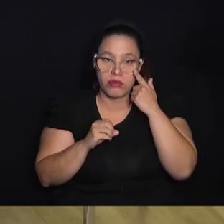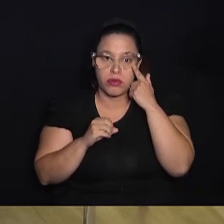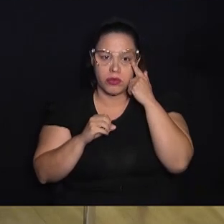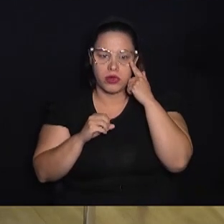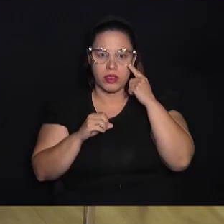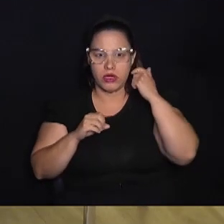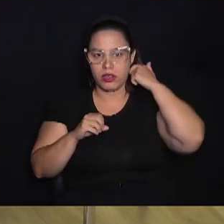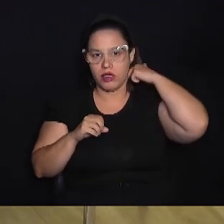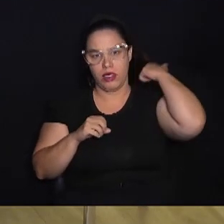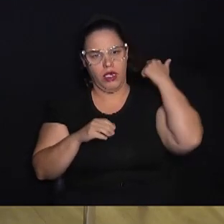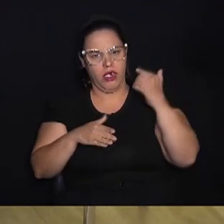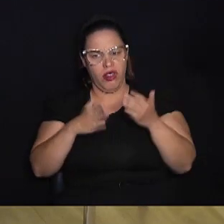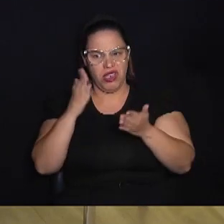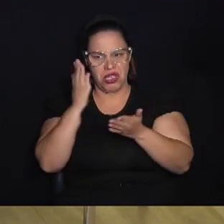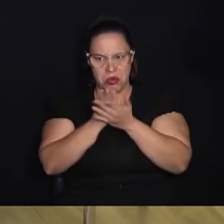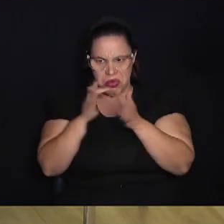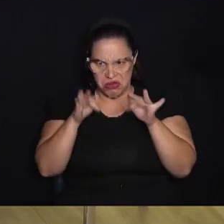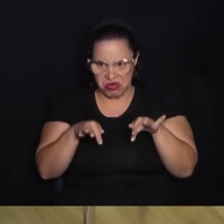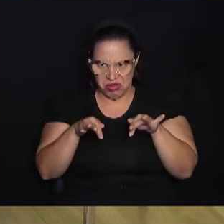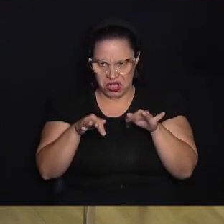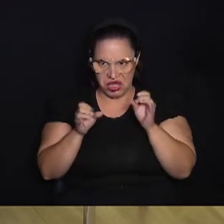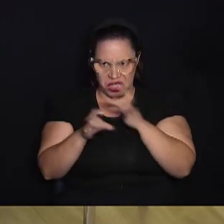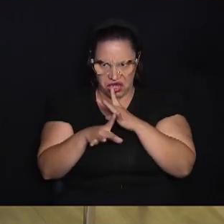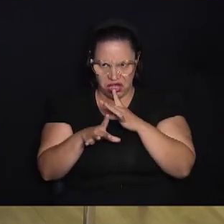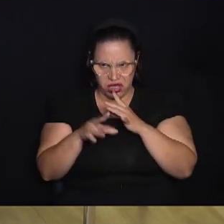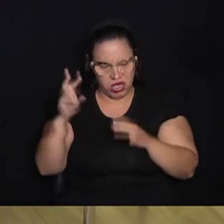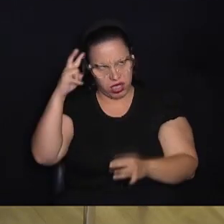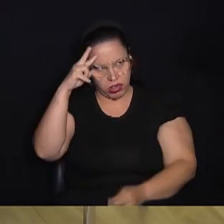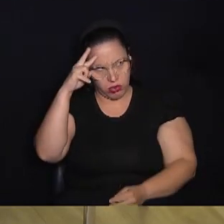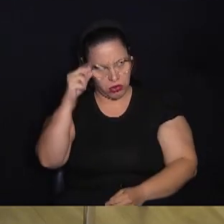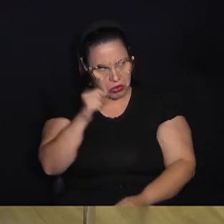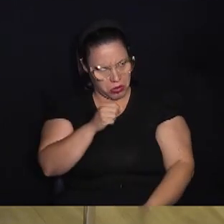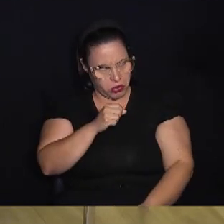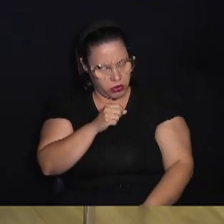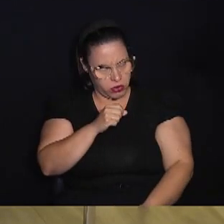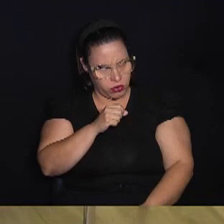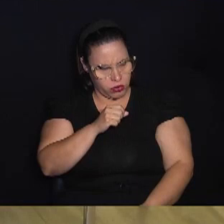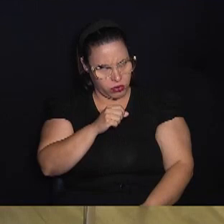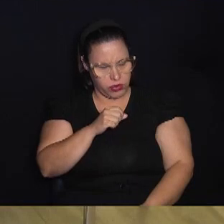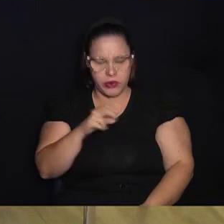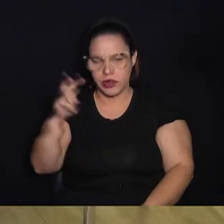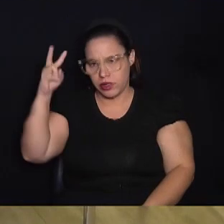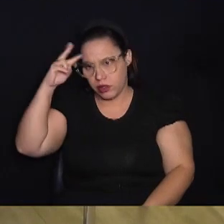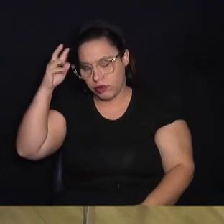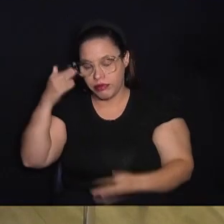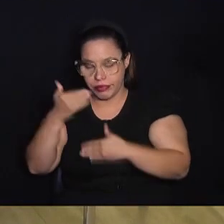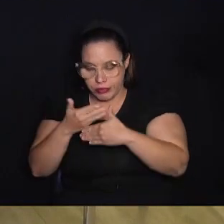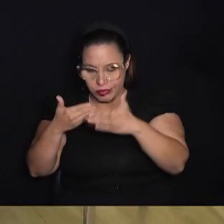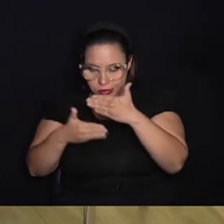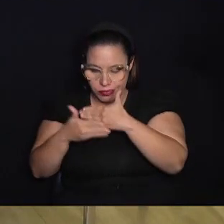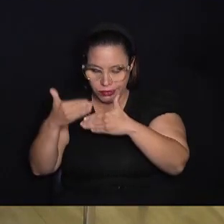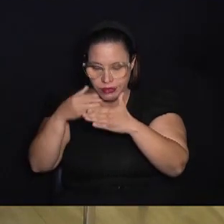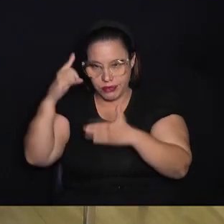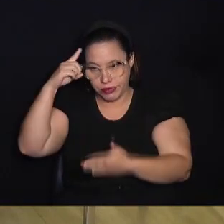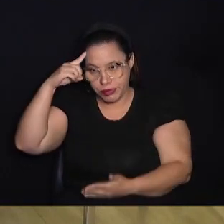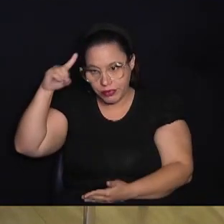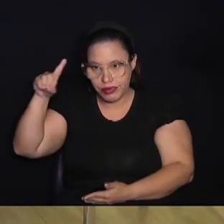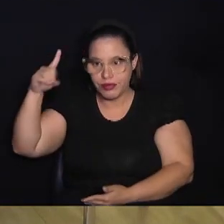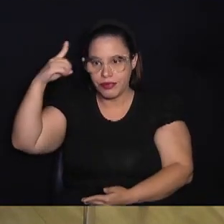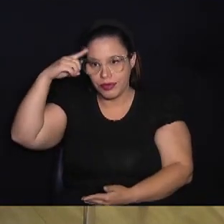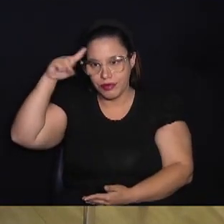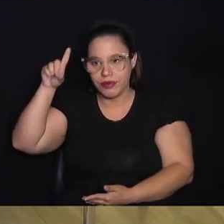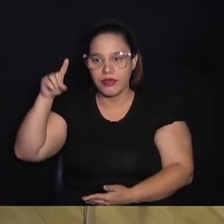esgotar as histórias ou tem muito mais coisa para contar ainda tem muito mais coisa e a história ela é construída no dia a dia né tem a história atual história